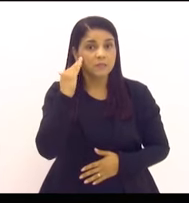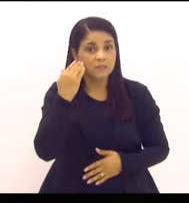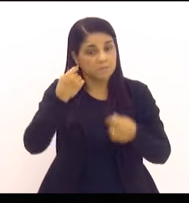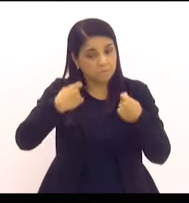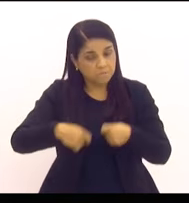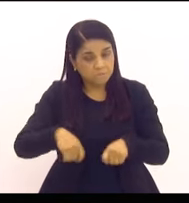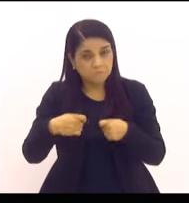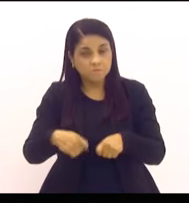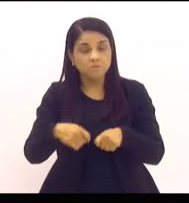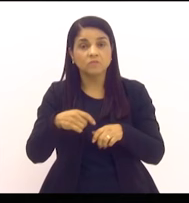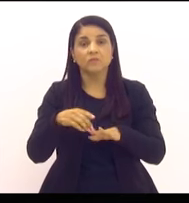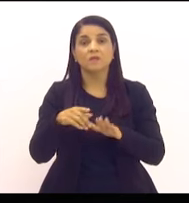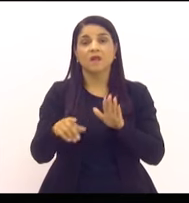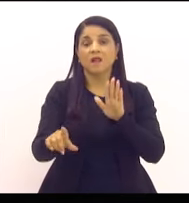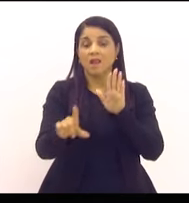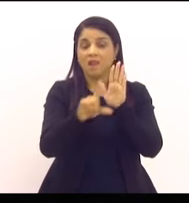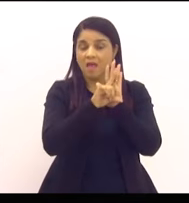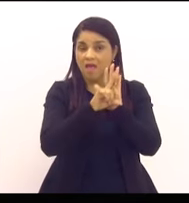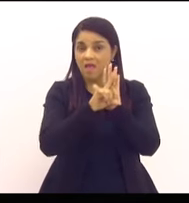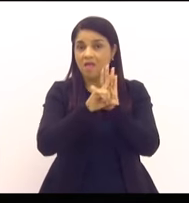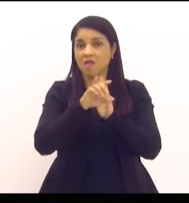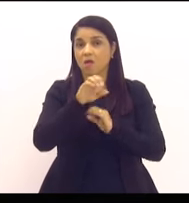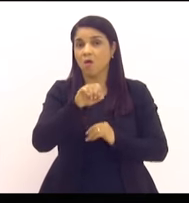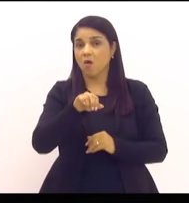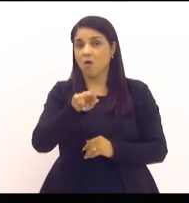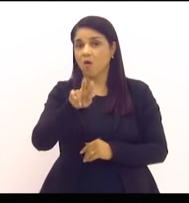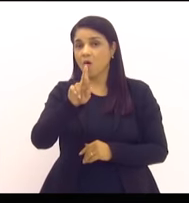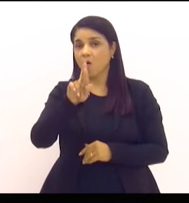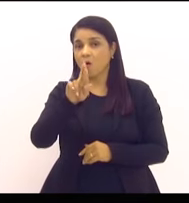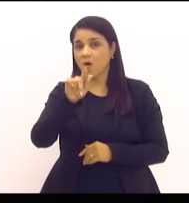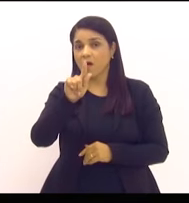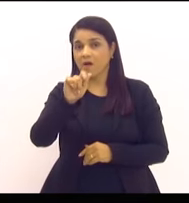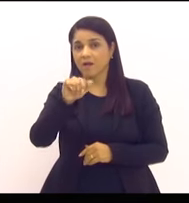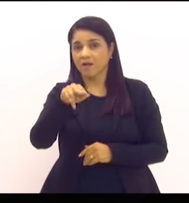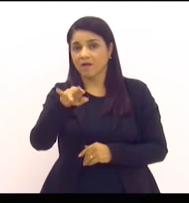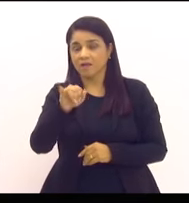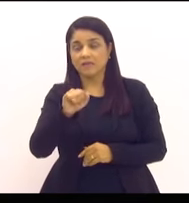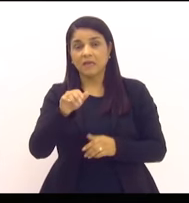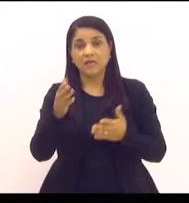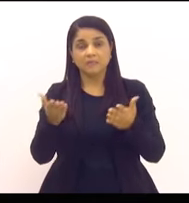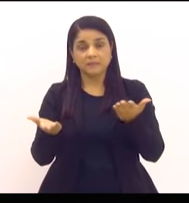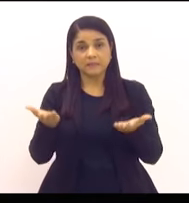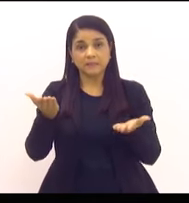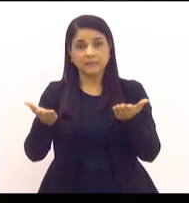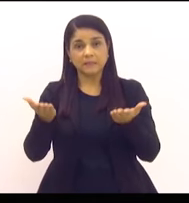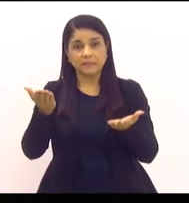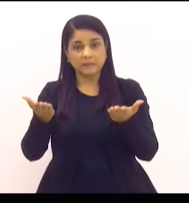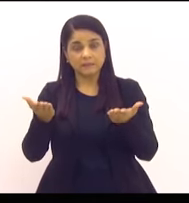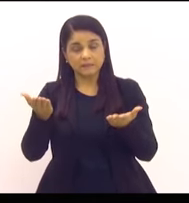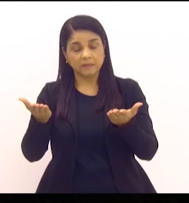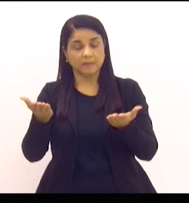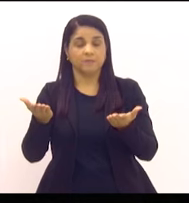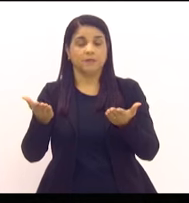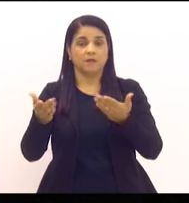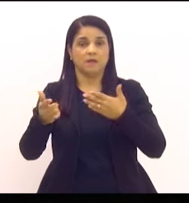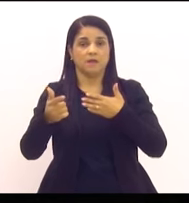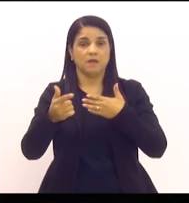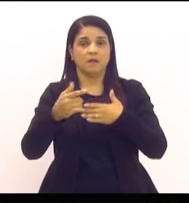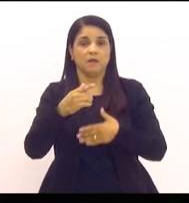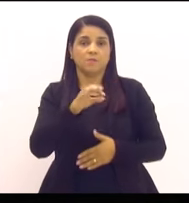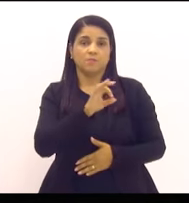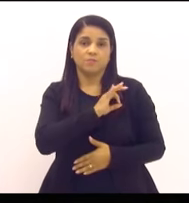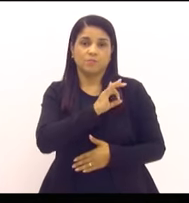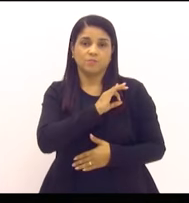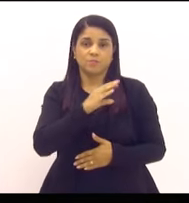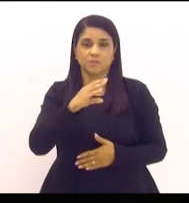orgânica é dar estabilidade à Polícia Civil. O papel da lei orgânica é